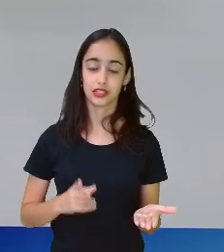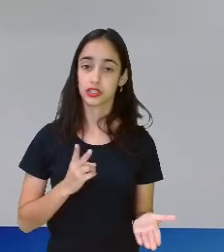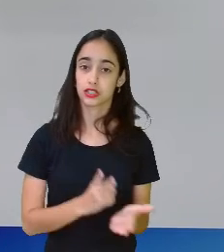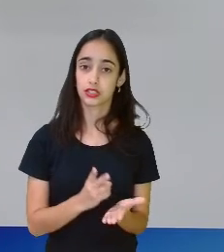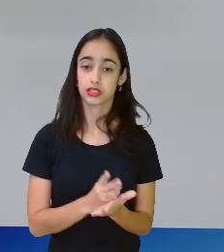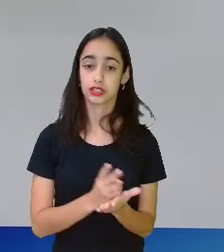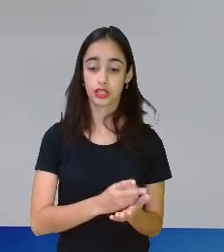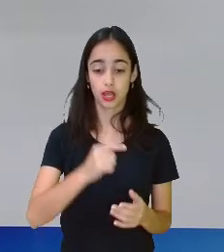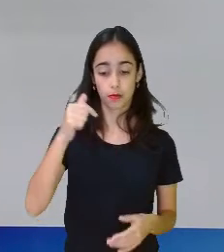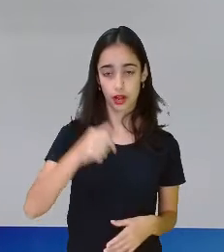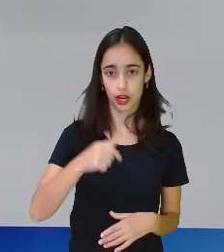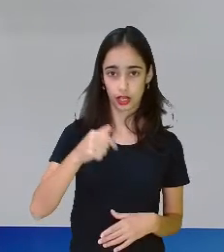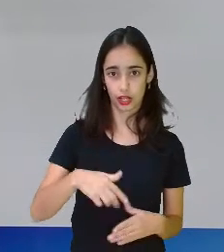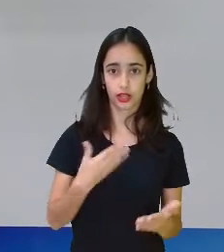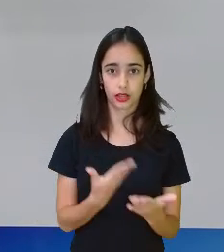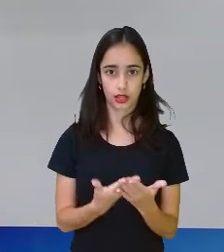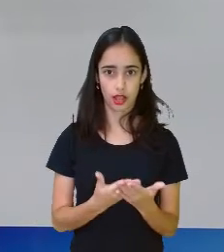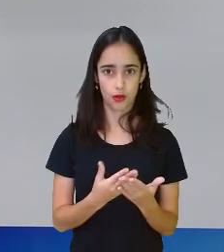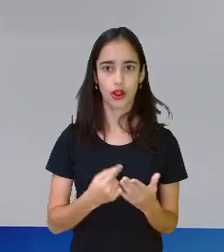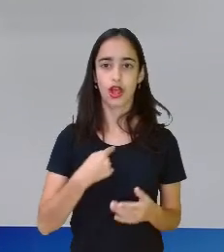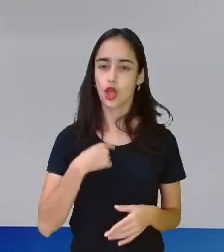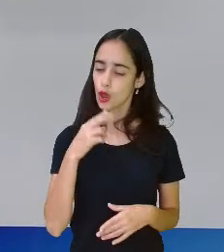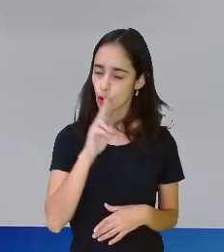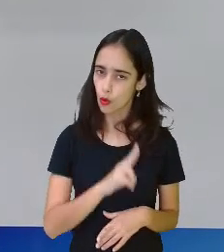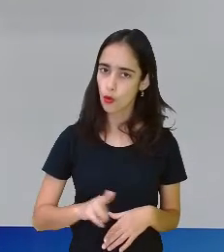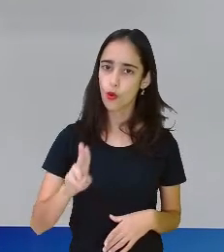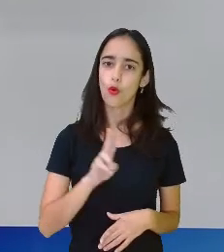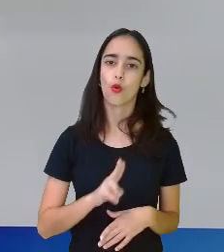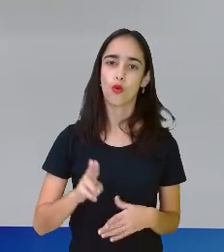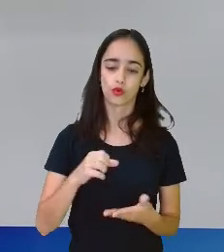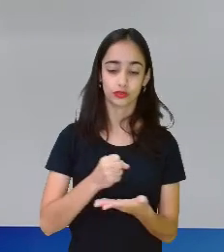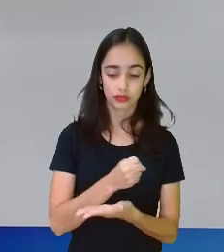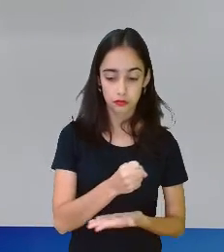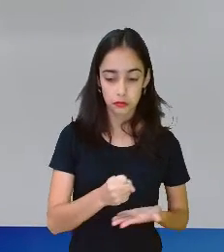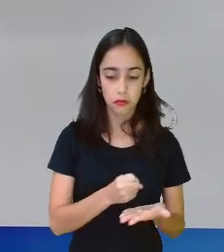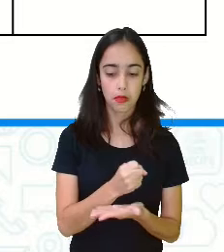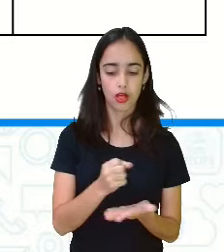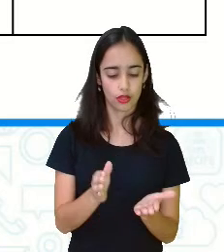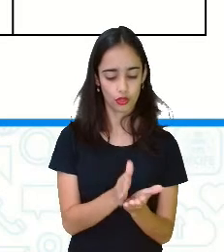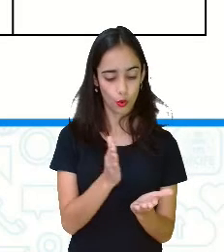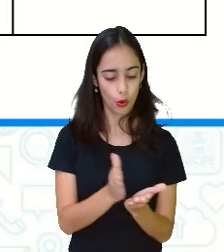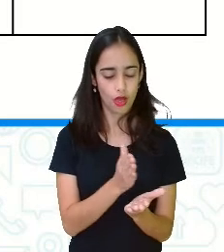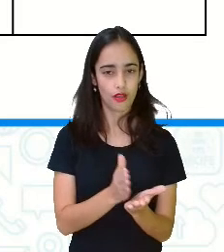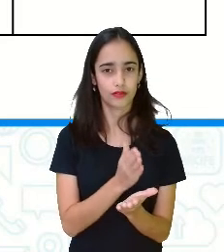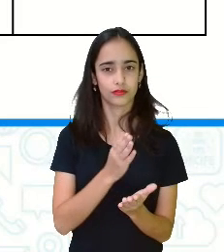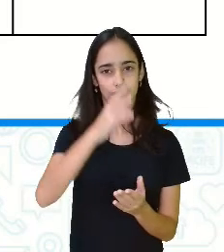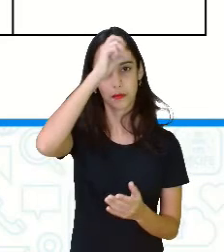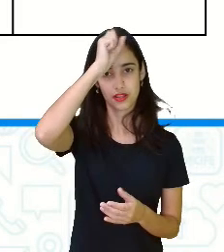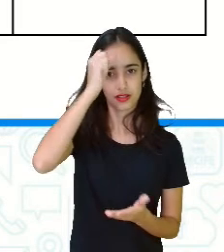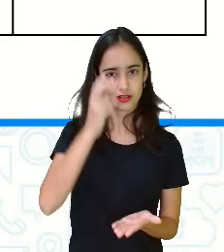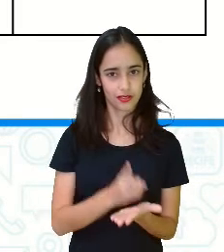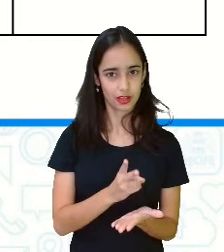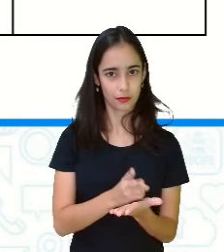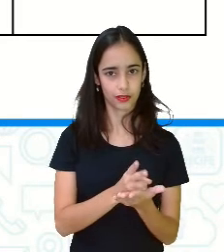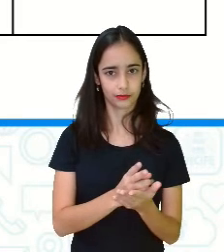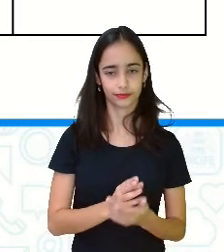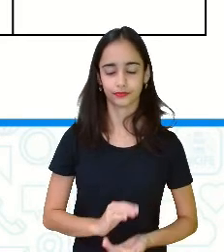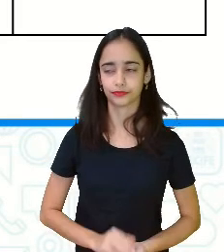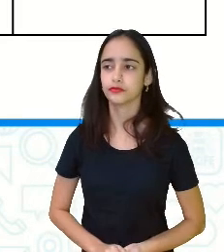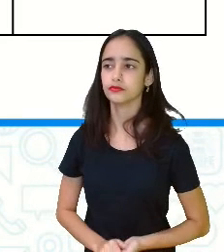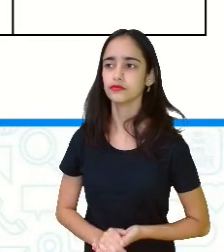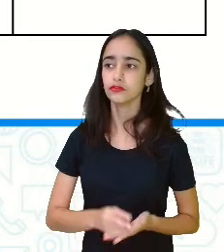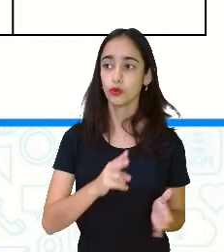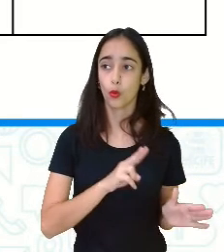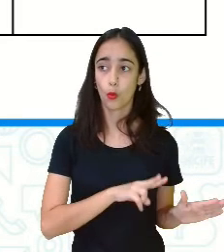sempre as questões são iguais, mas são baseadas nesse material. Em uma semana, uma fábrica de copos